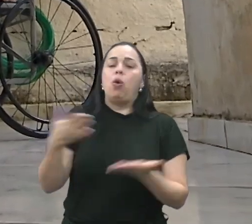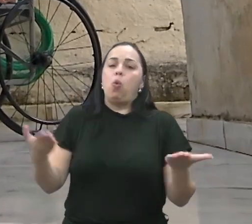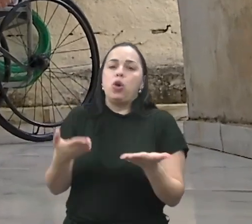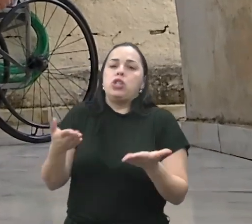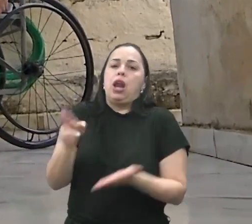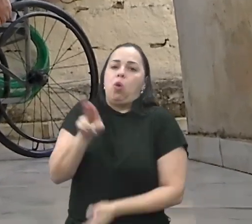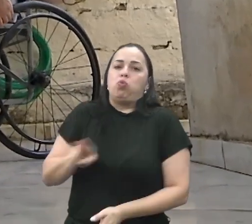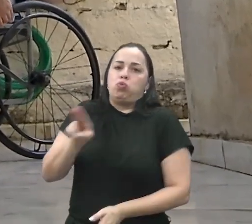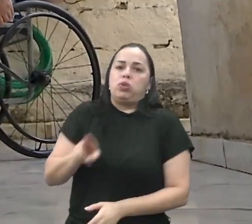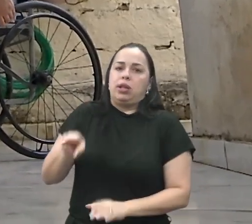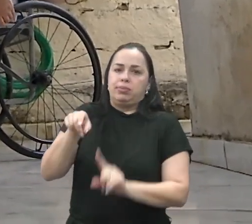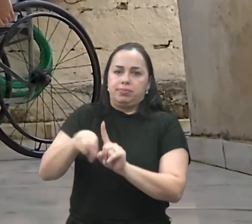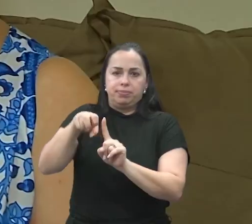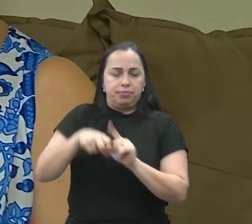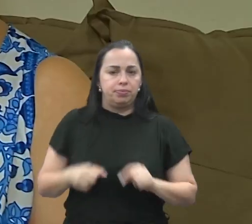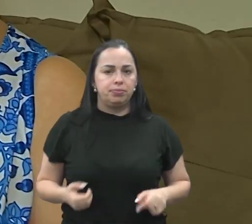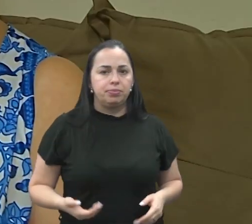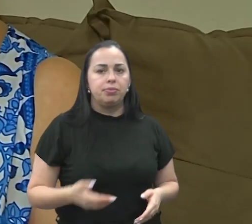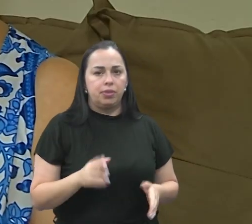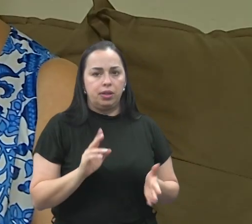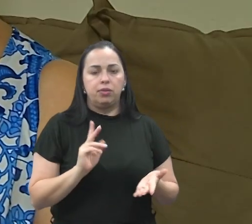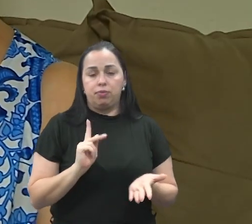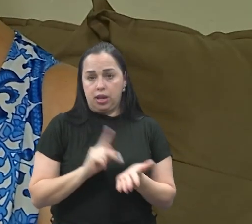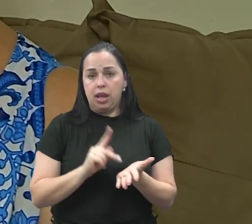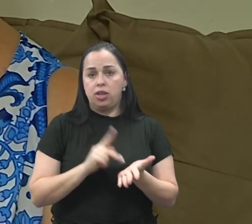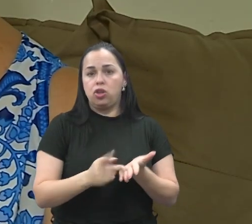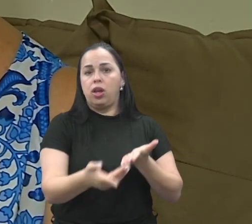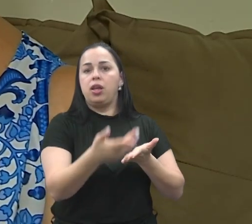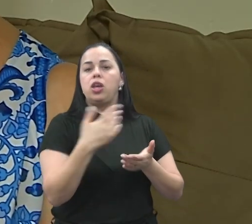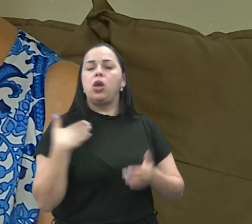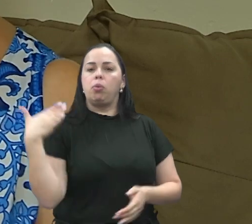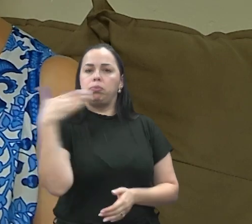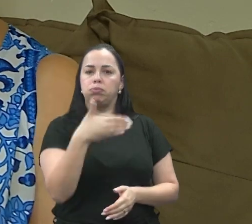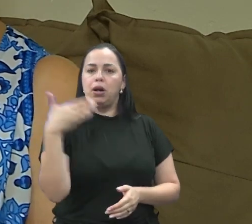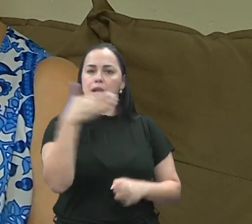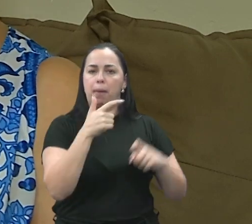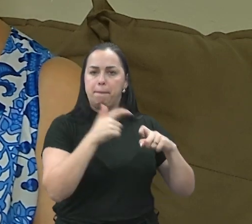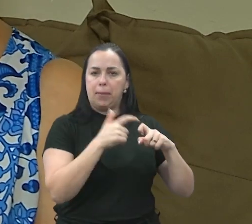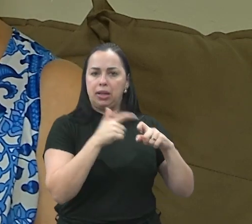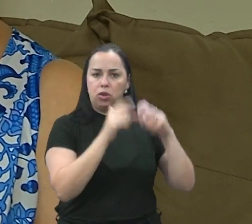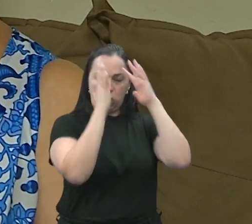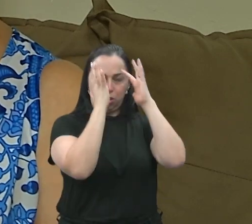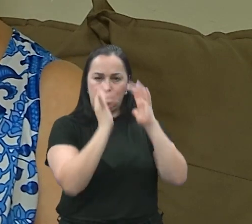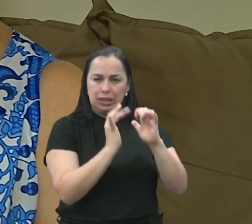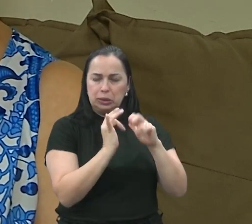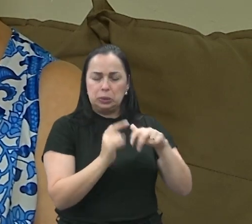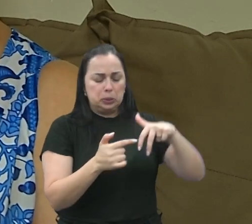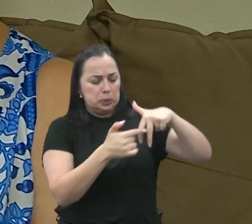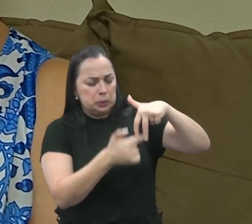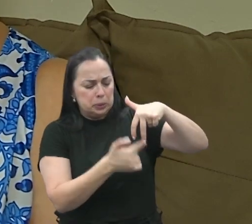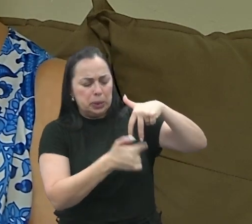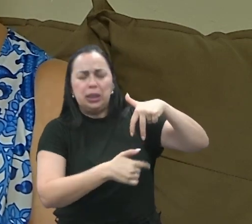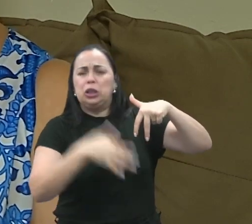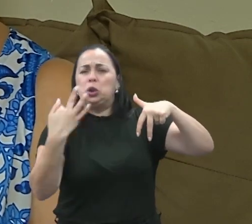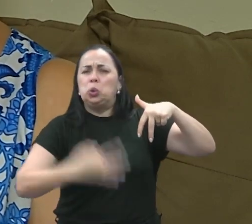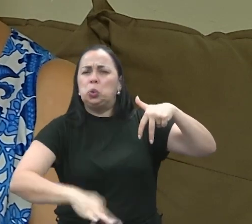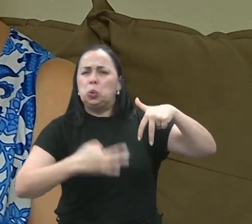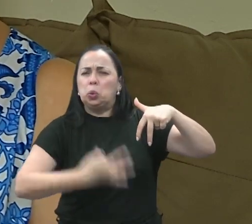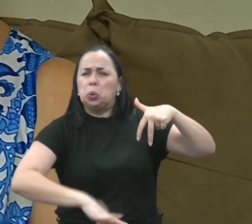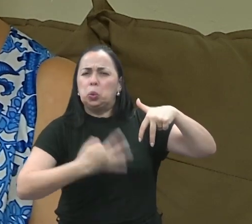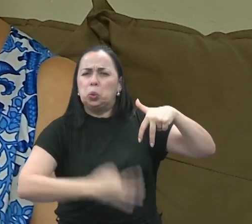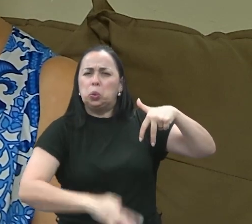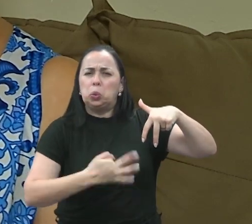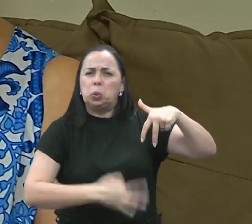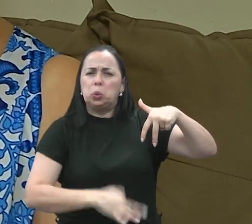ela utiliza a cadeira de rodas. Eu tratava com os neuro e eu sentia dor no pé, que batia o